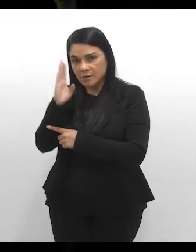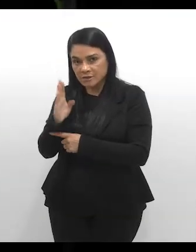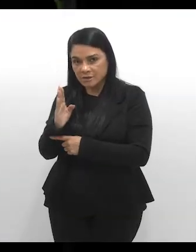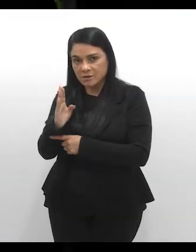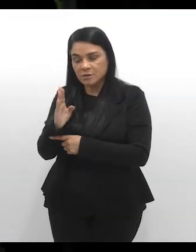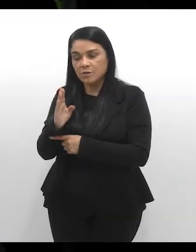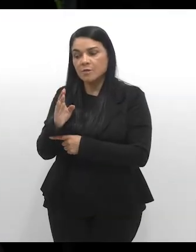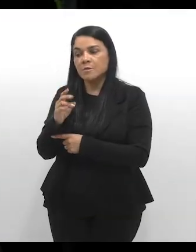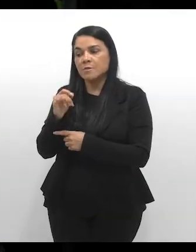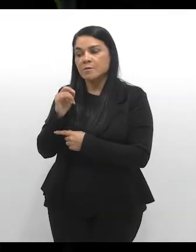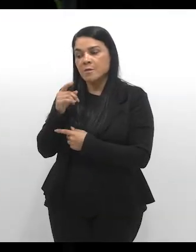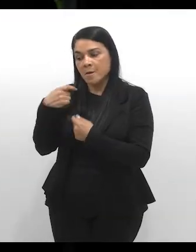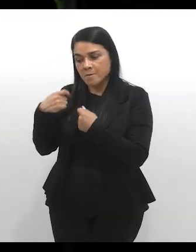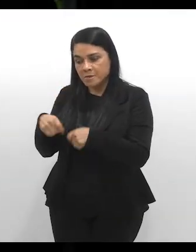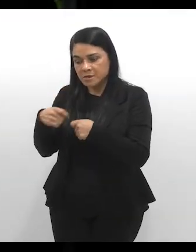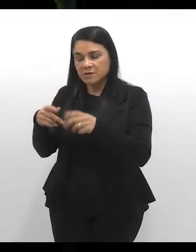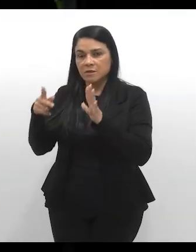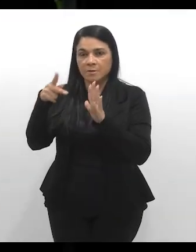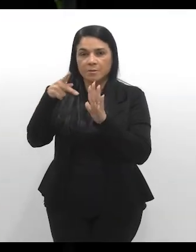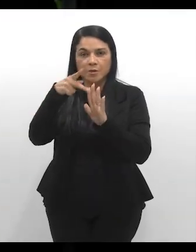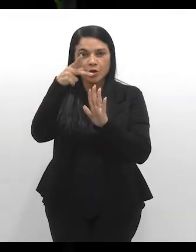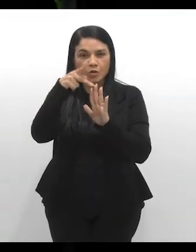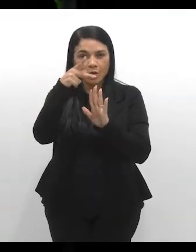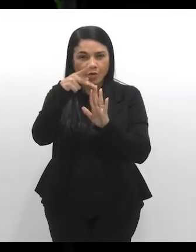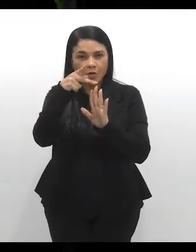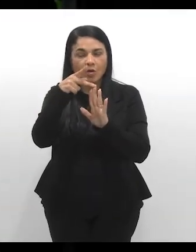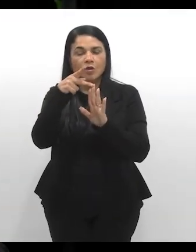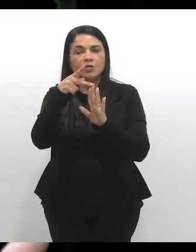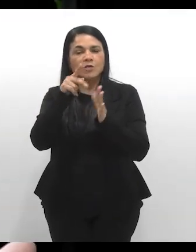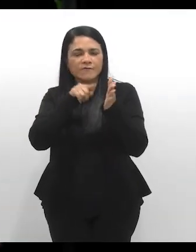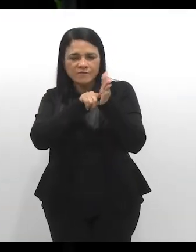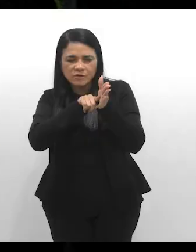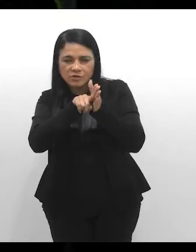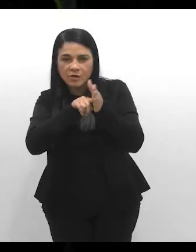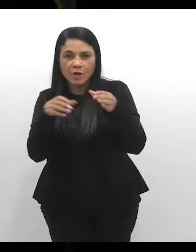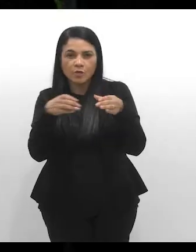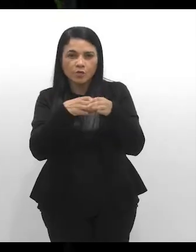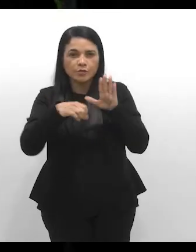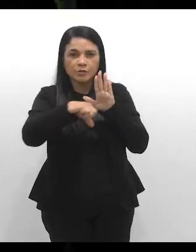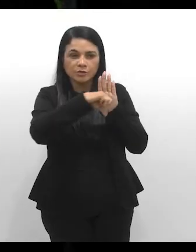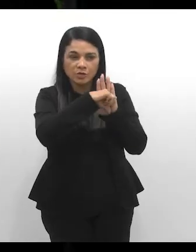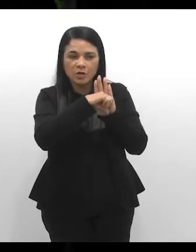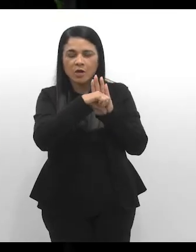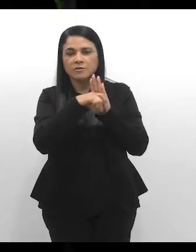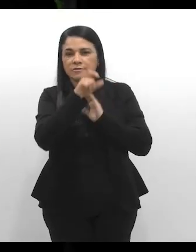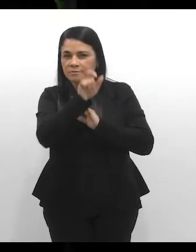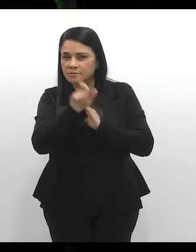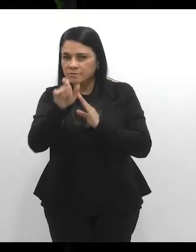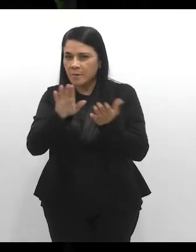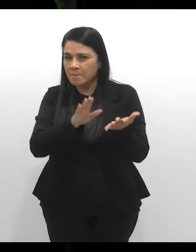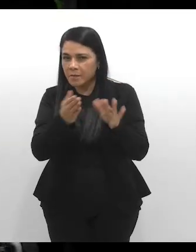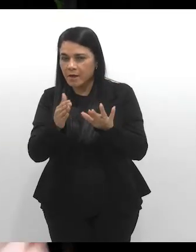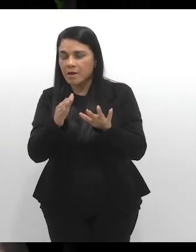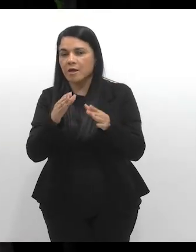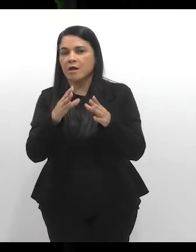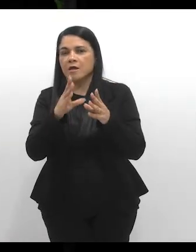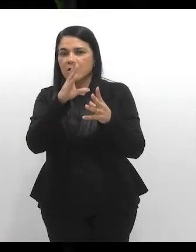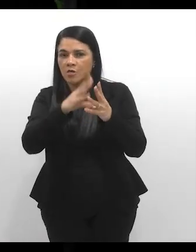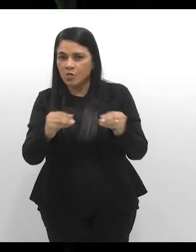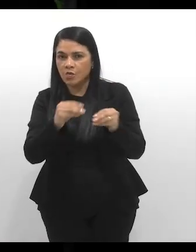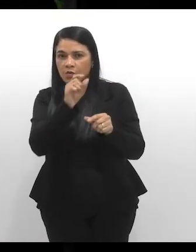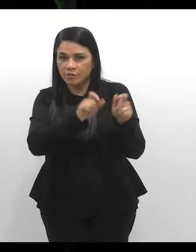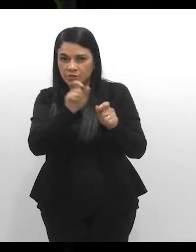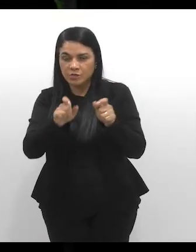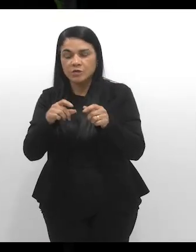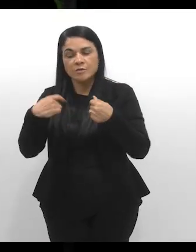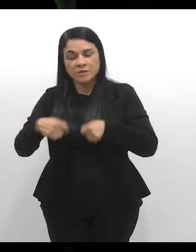brasileiro, olha, você precisa ter protocolo para investigar a atuação de grupos criminosos que promovem o desaparecimento, você tem que ter políticas para